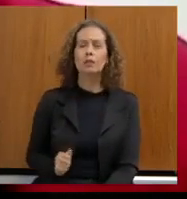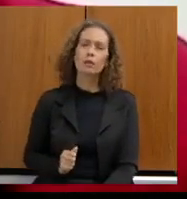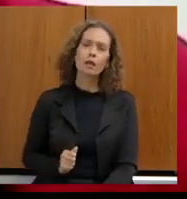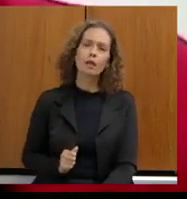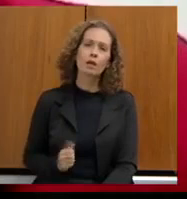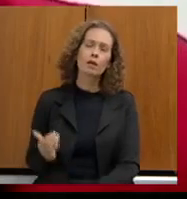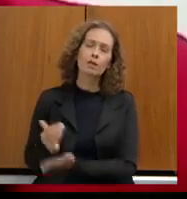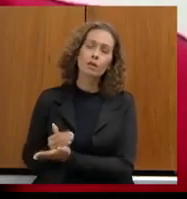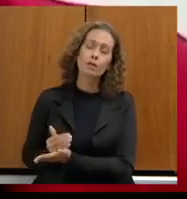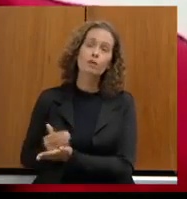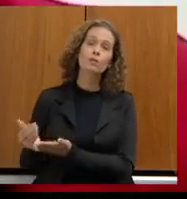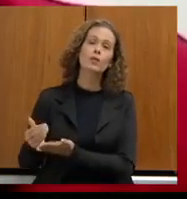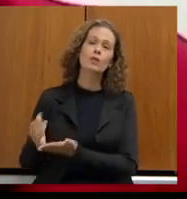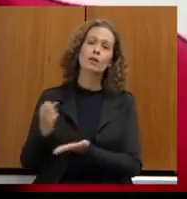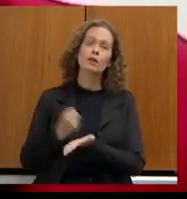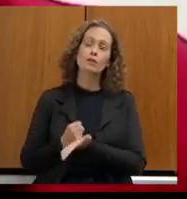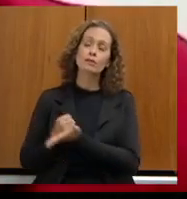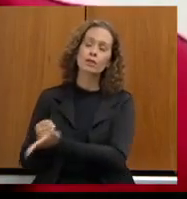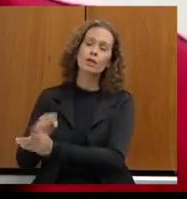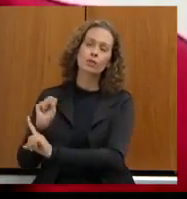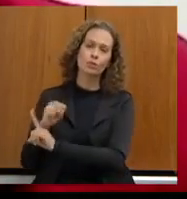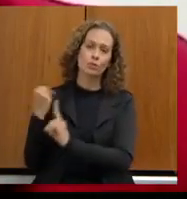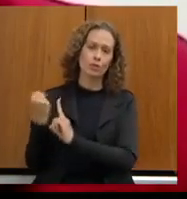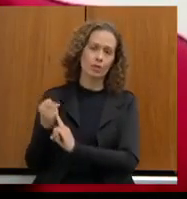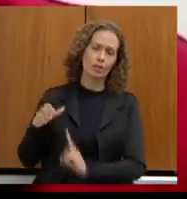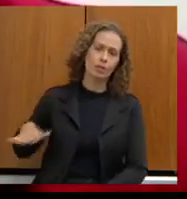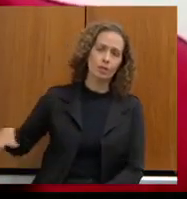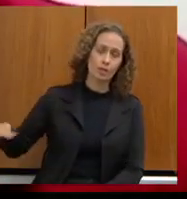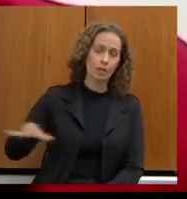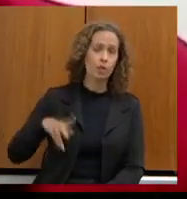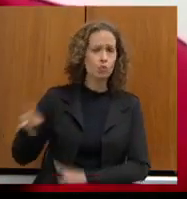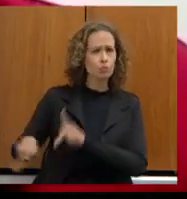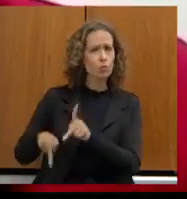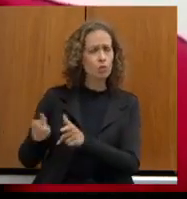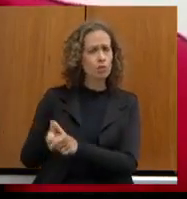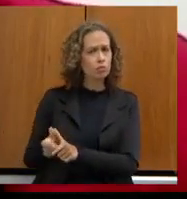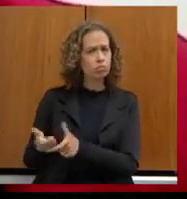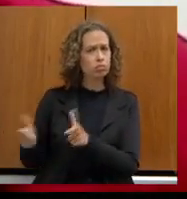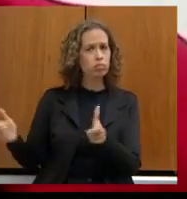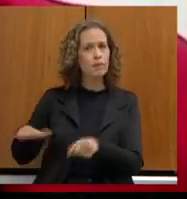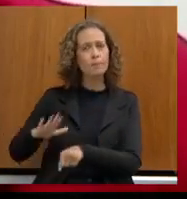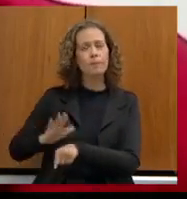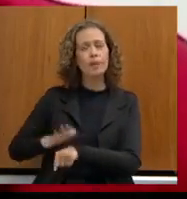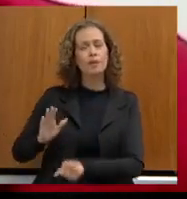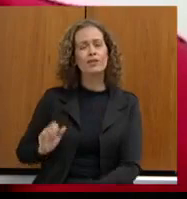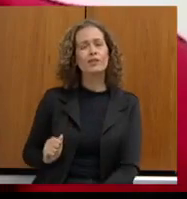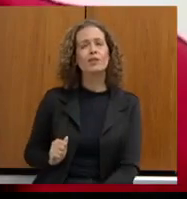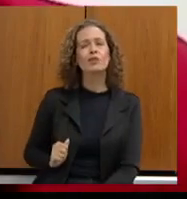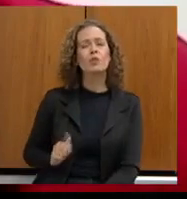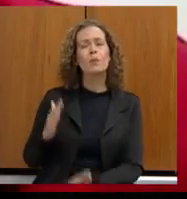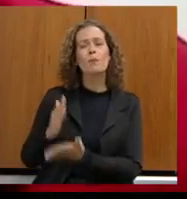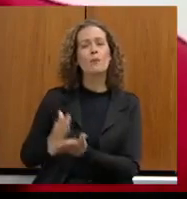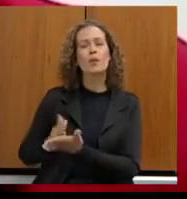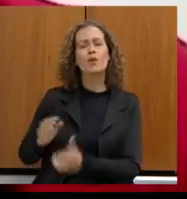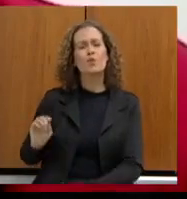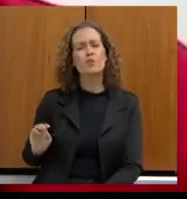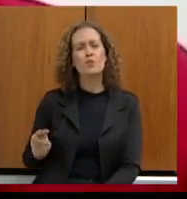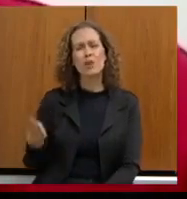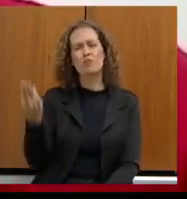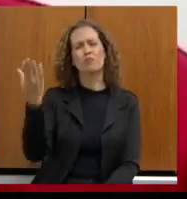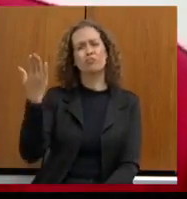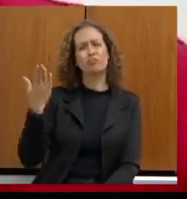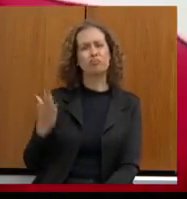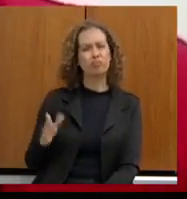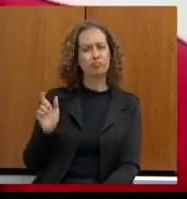implementada em favor da nossa sociedade a população expressivas o mais de meio milhão de pessoas aqui nessa região